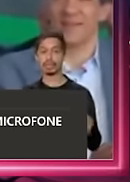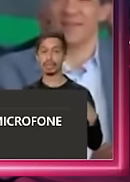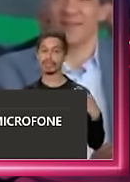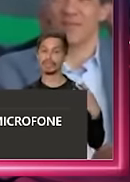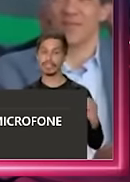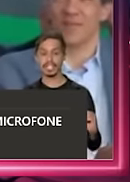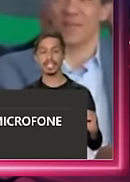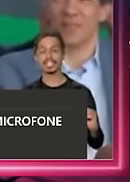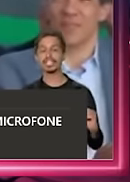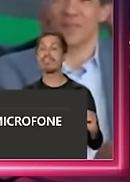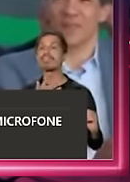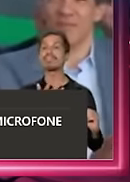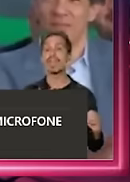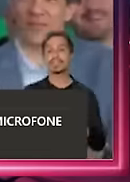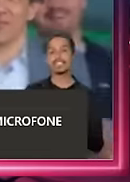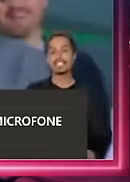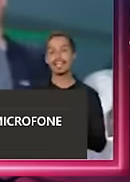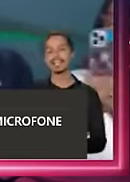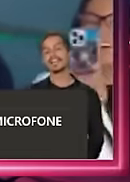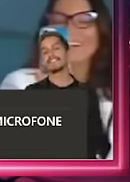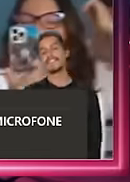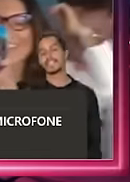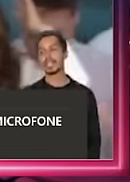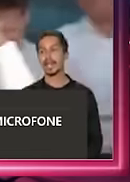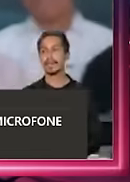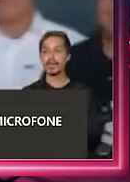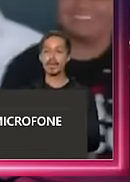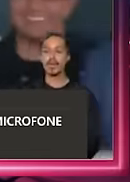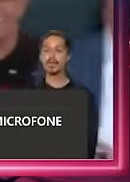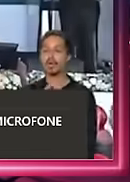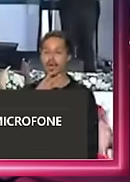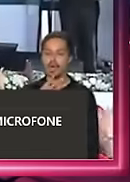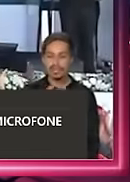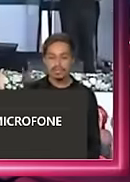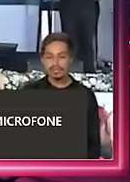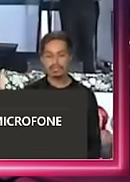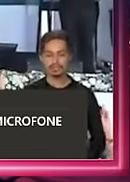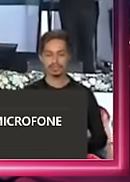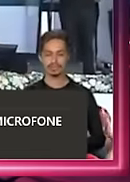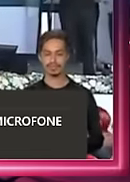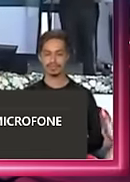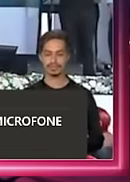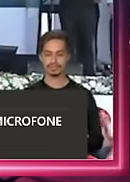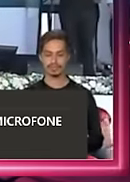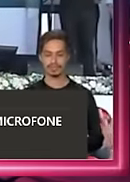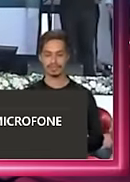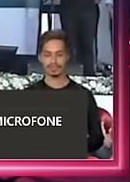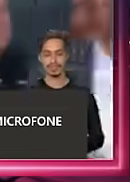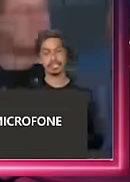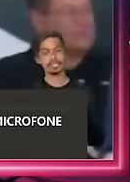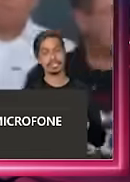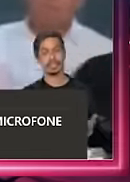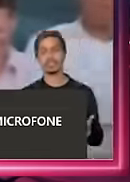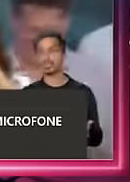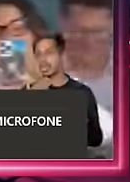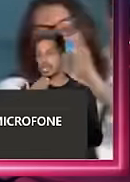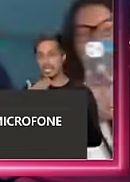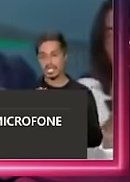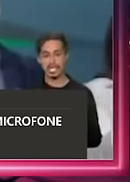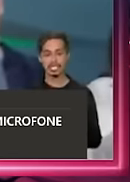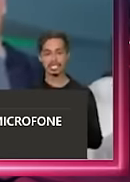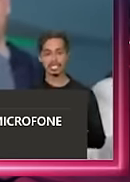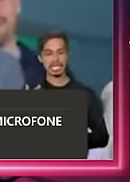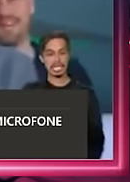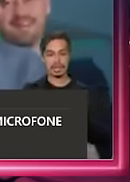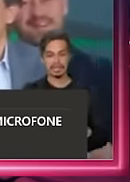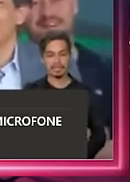de 20, eu estou falando com conhecimento de causa. E, portanto, não adianta tentar